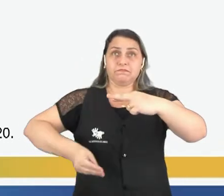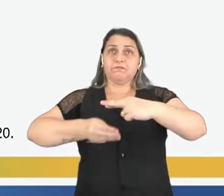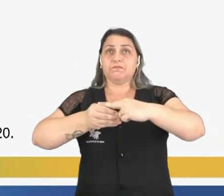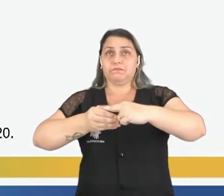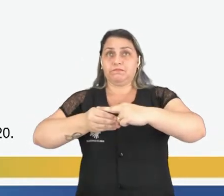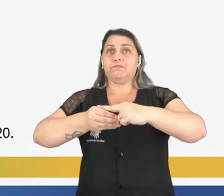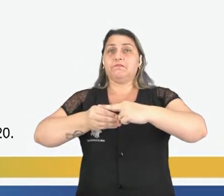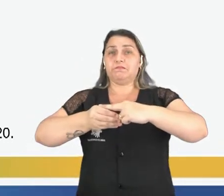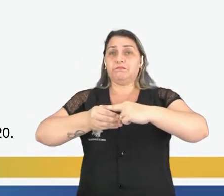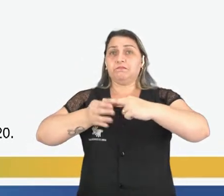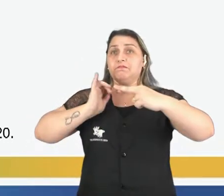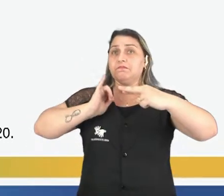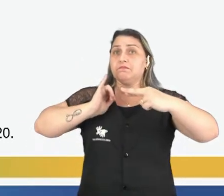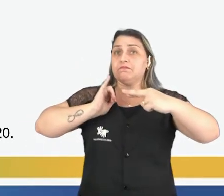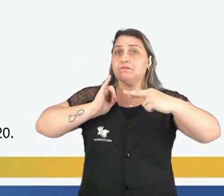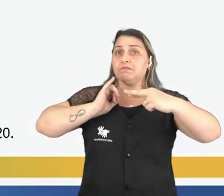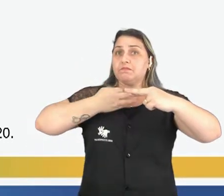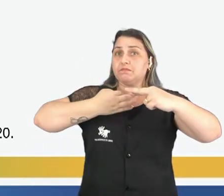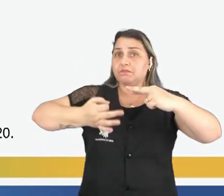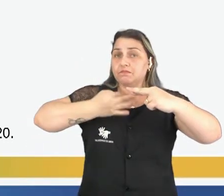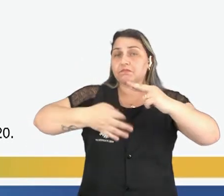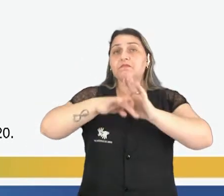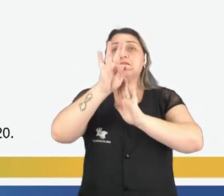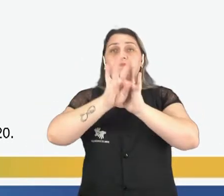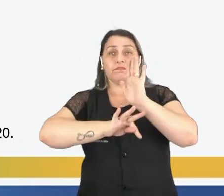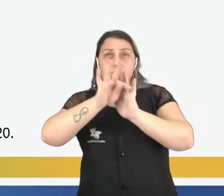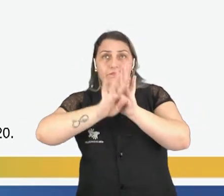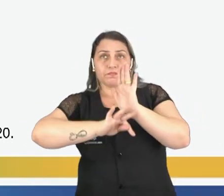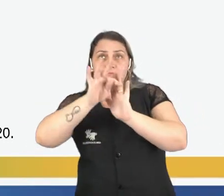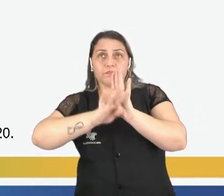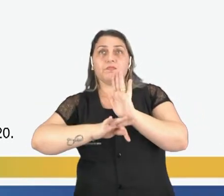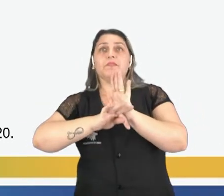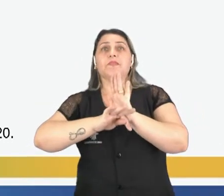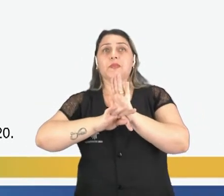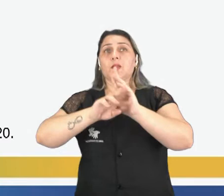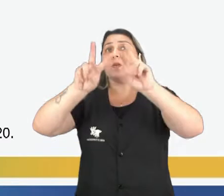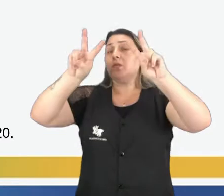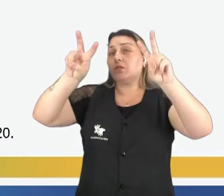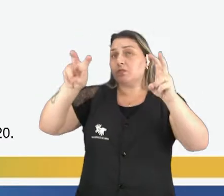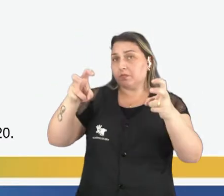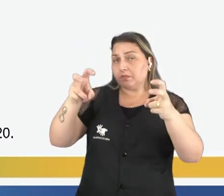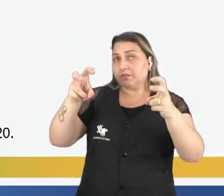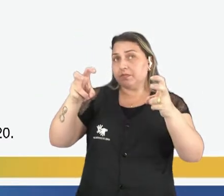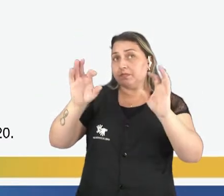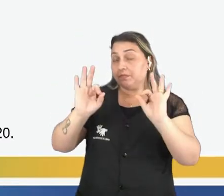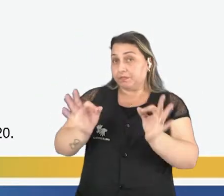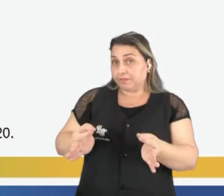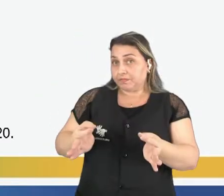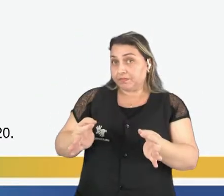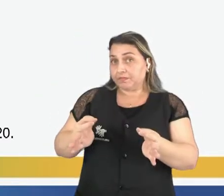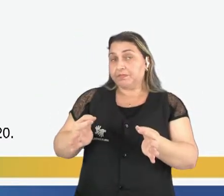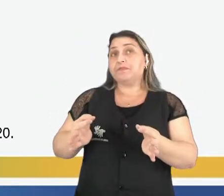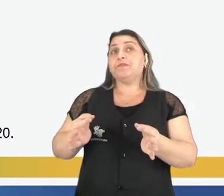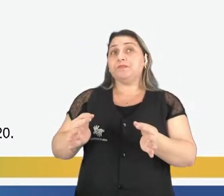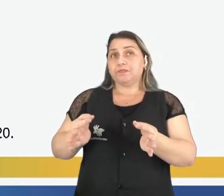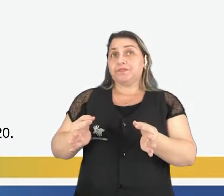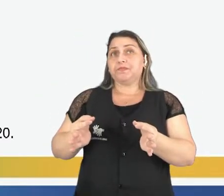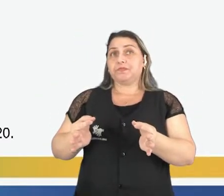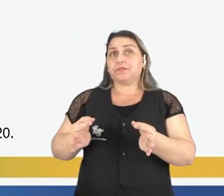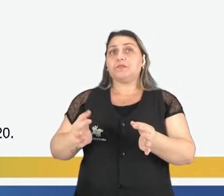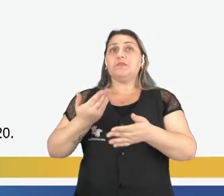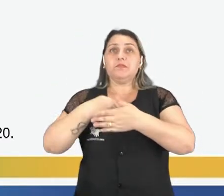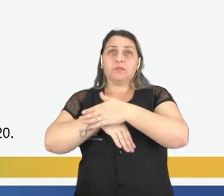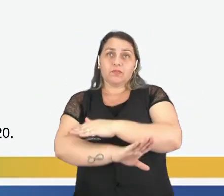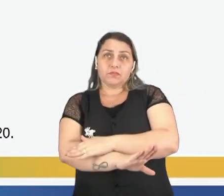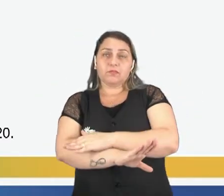resenha é um texto crítico acerca de uma obra ou assunto, certo? Então,